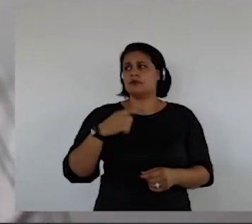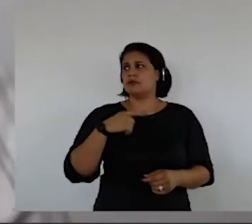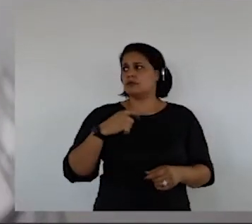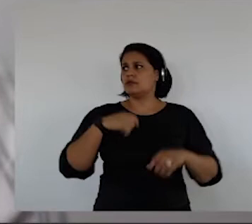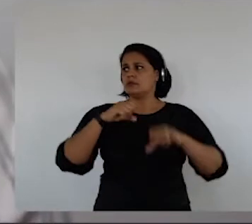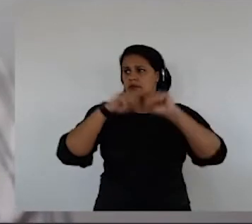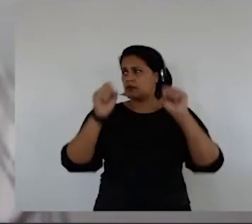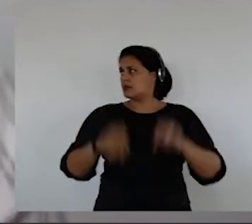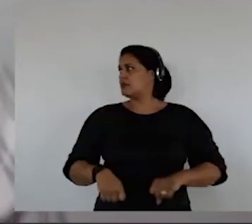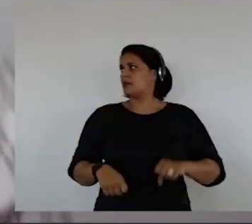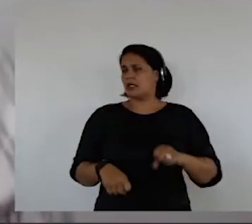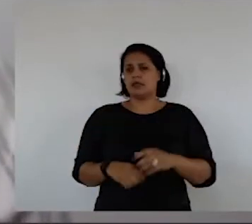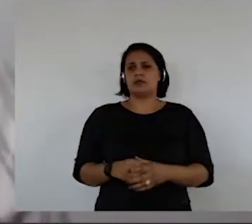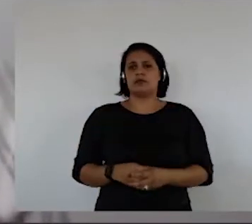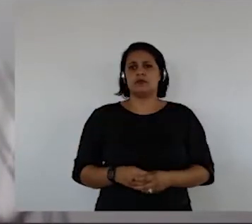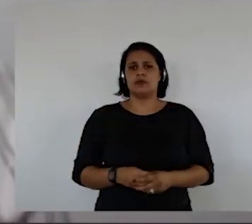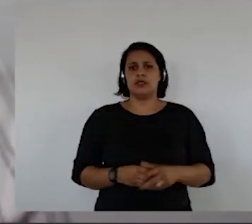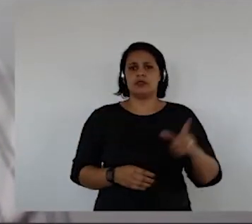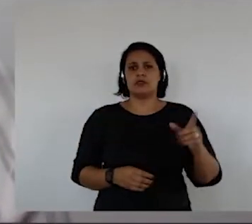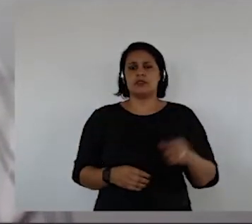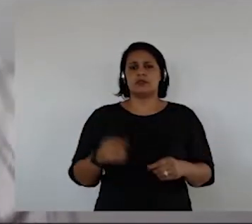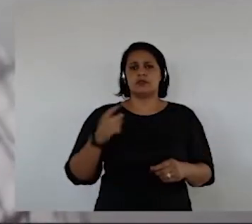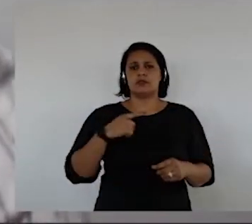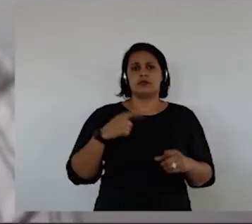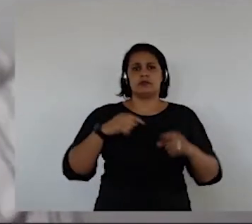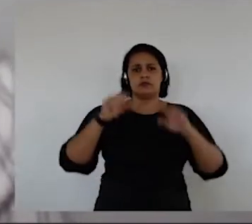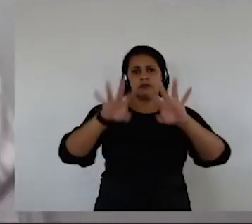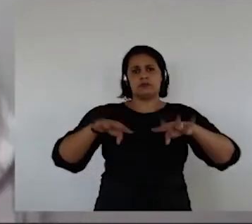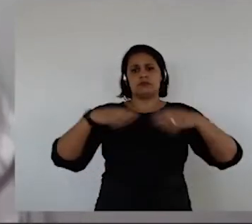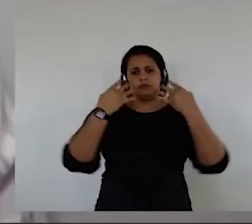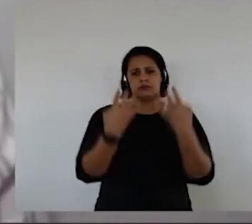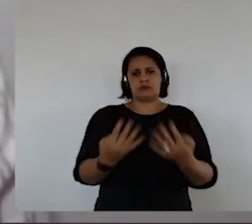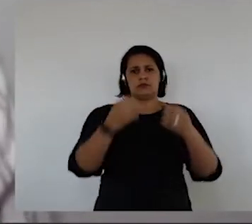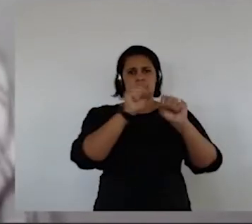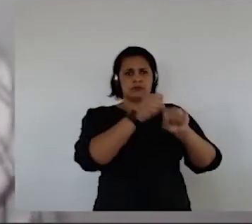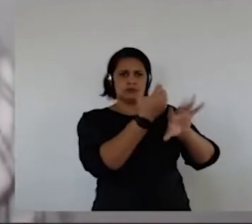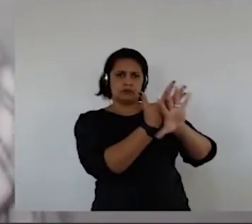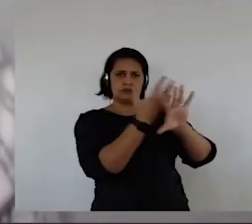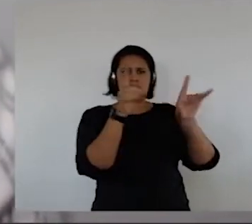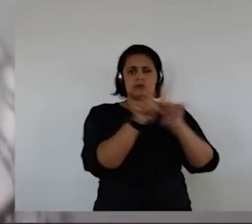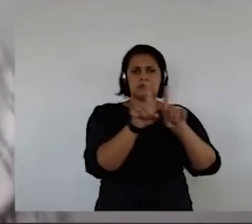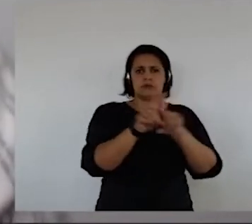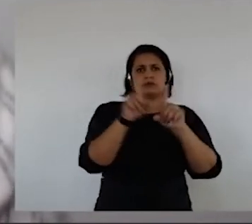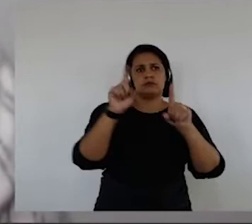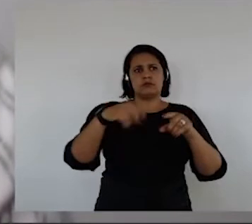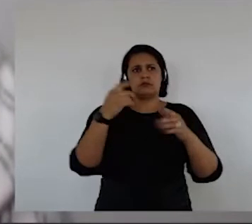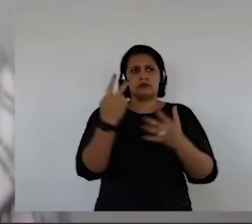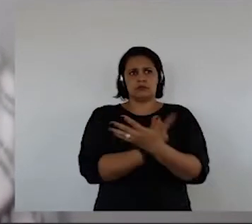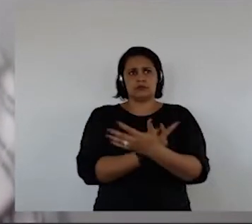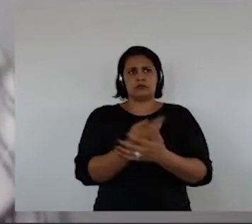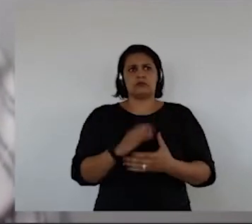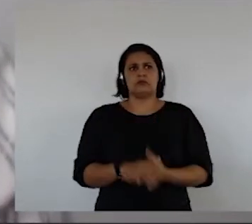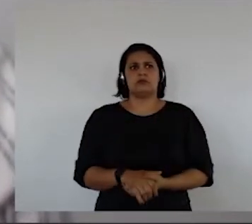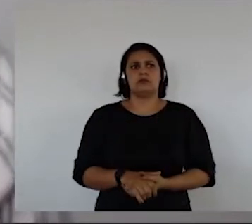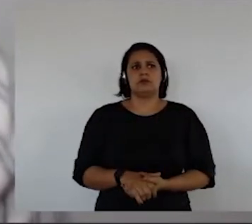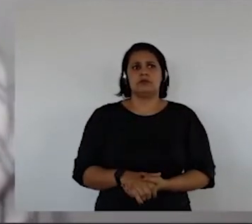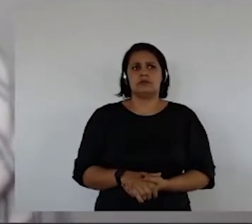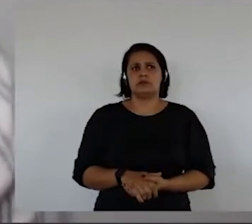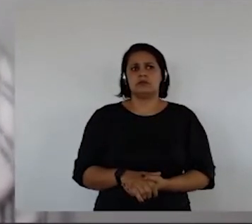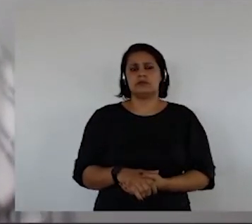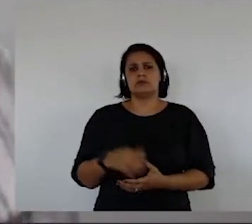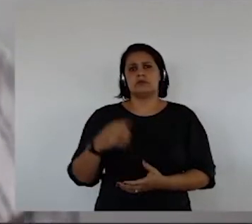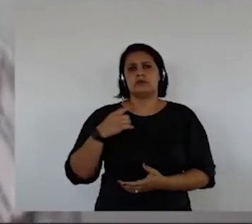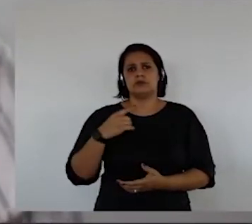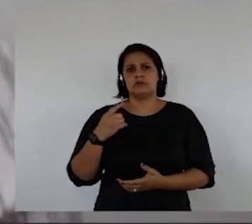justiça funcionando, medidas como audiências por videoconferência e telepresenciais foram tomadas. São medidas necessárias, mas como a